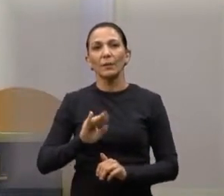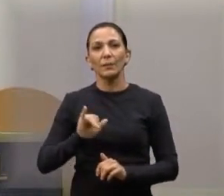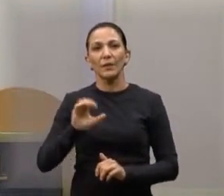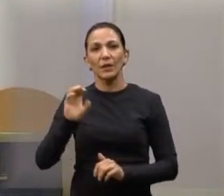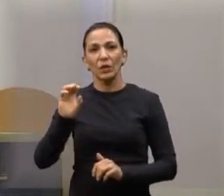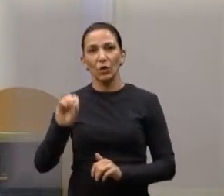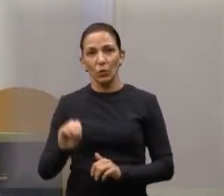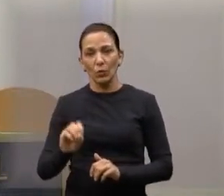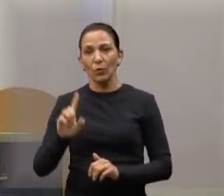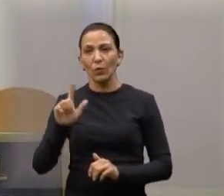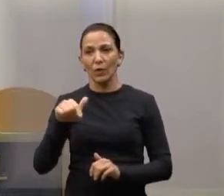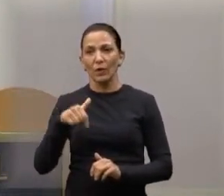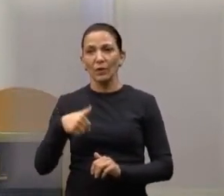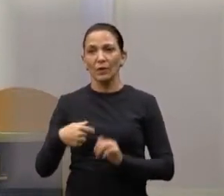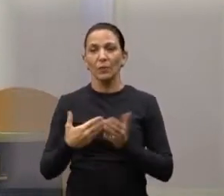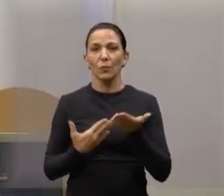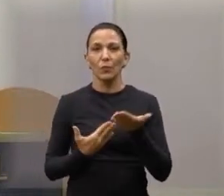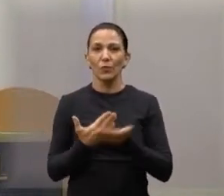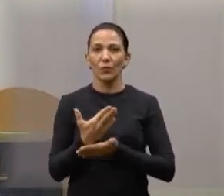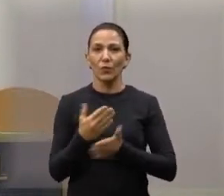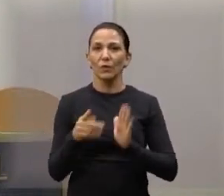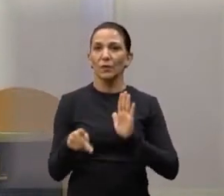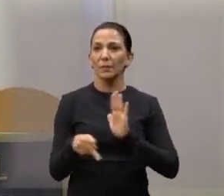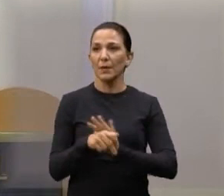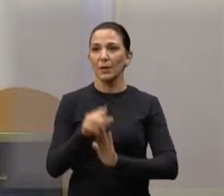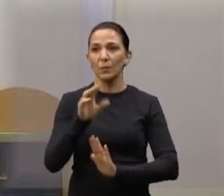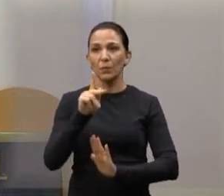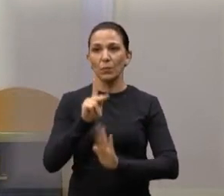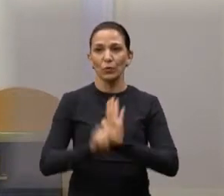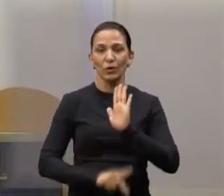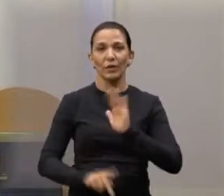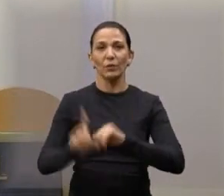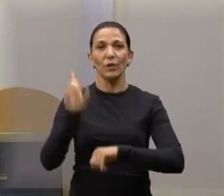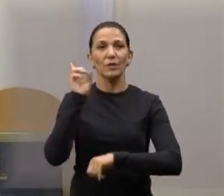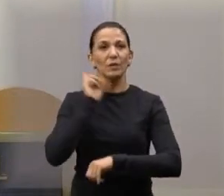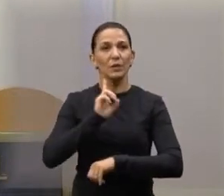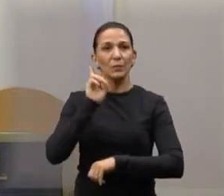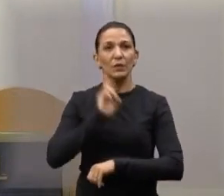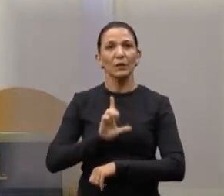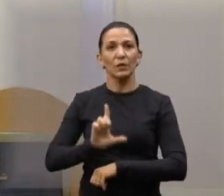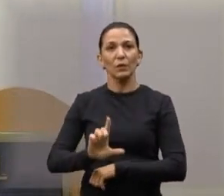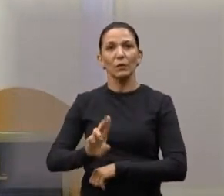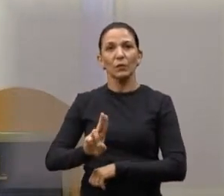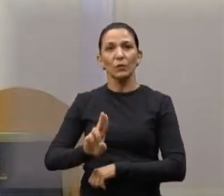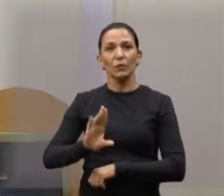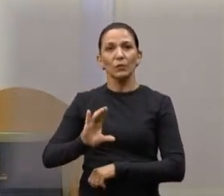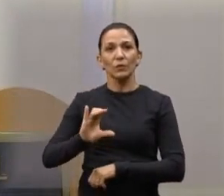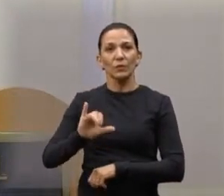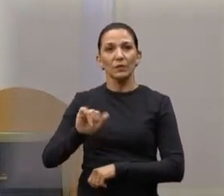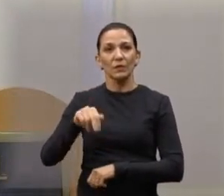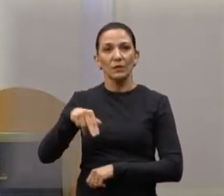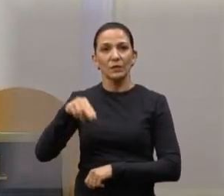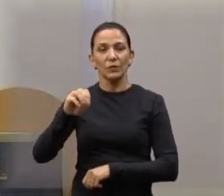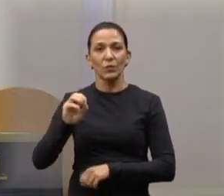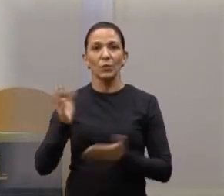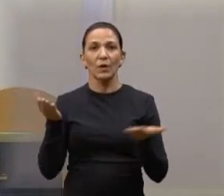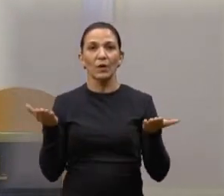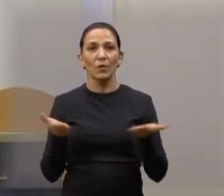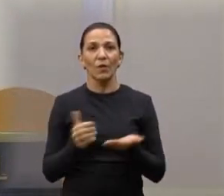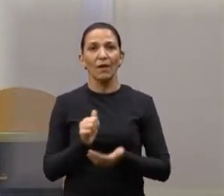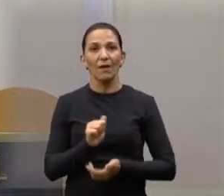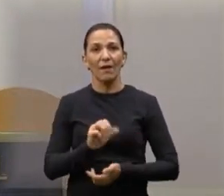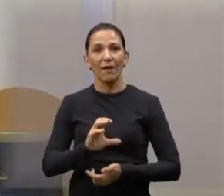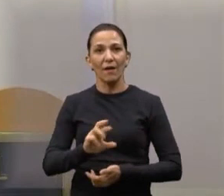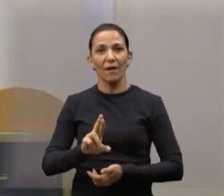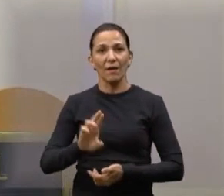Mitidieri sancionou também, enquanto o projeto é do deputado Luciano Pimentel. E agora o Acre, sancionado